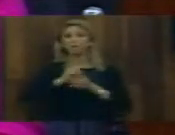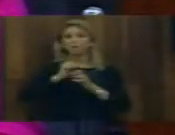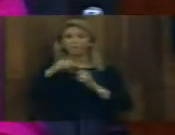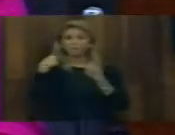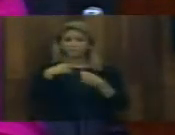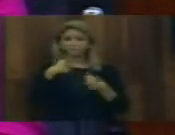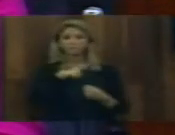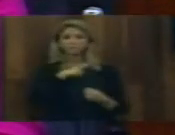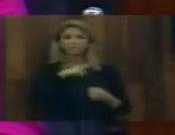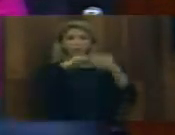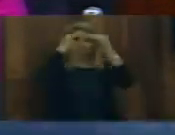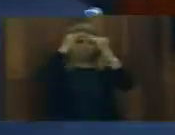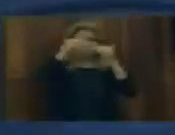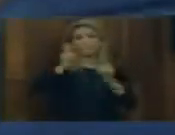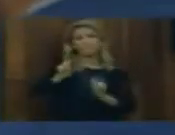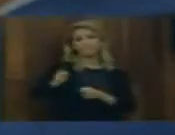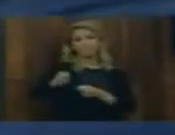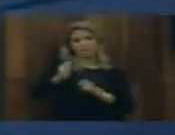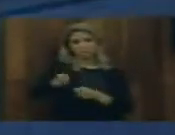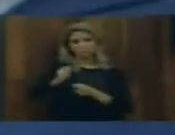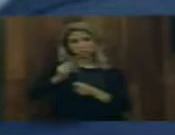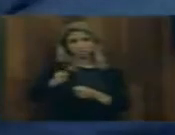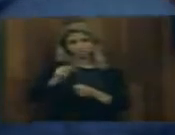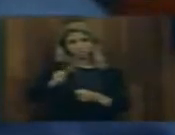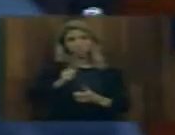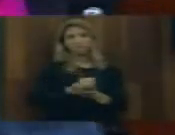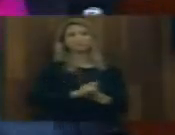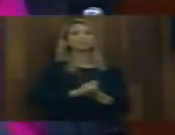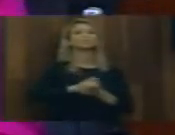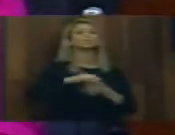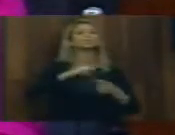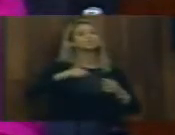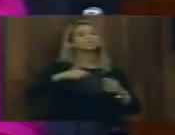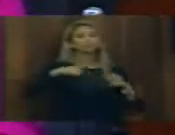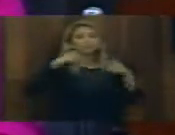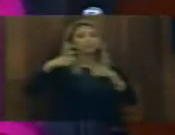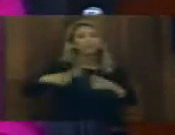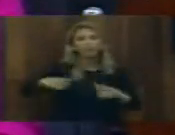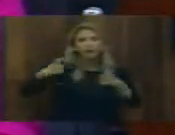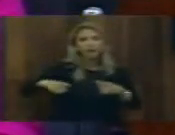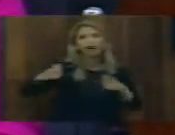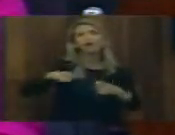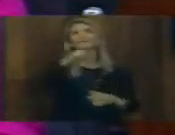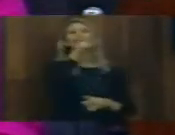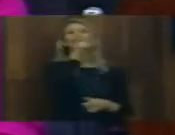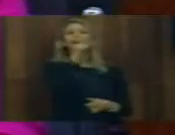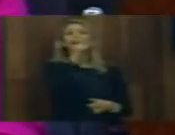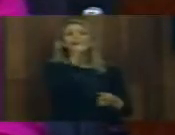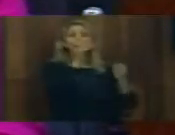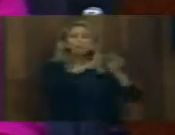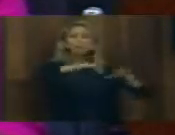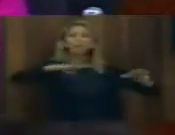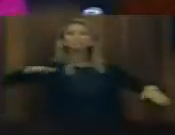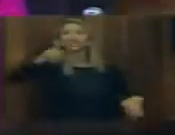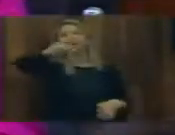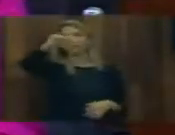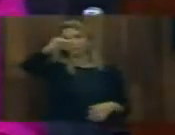artesanal praticada em toda a extensão da laguna de Araruama e áreas afins. Projeto de